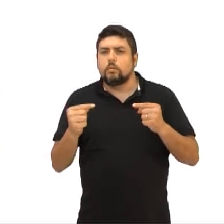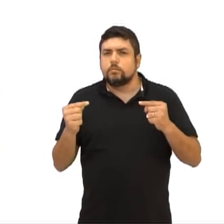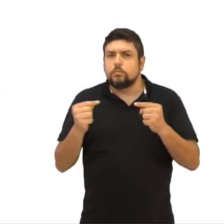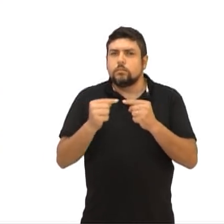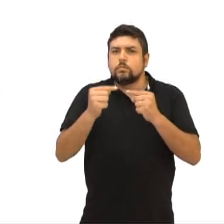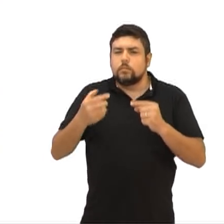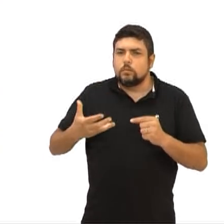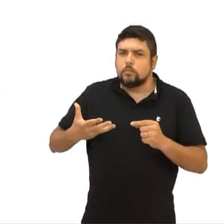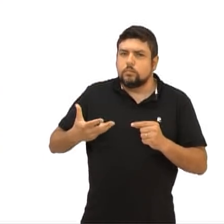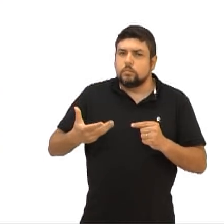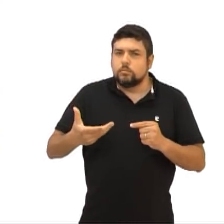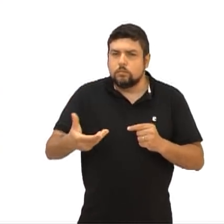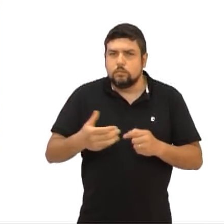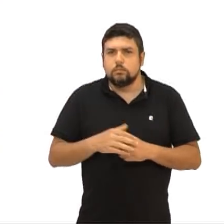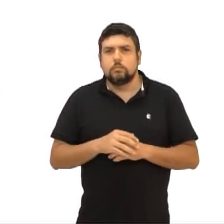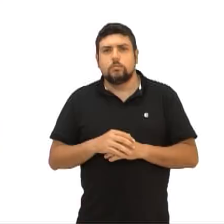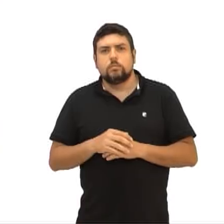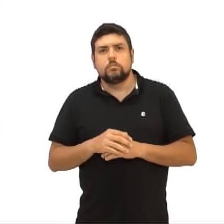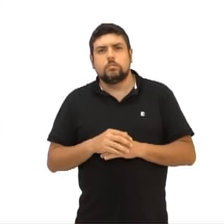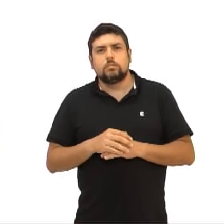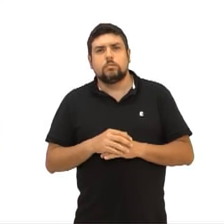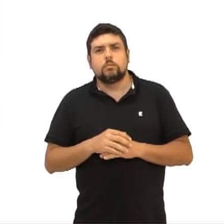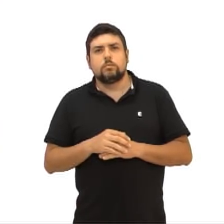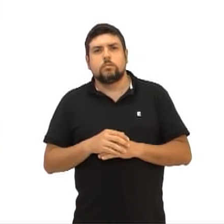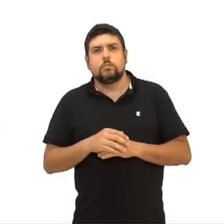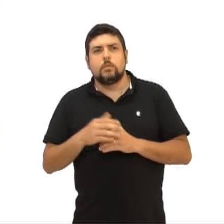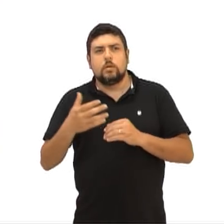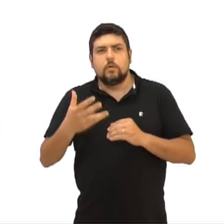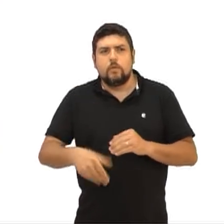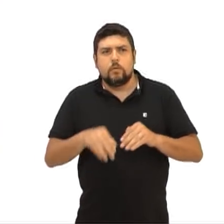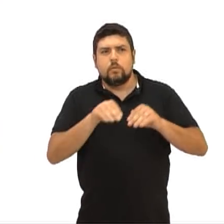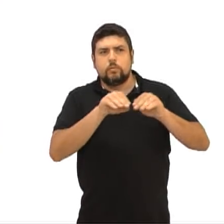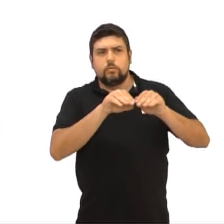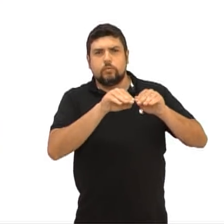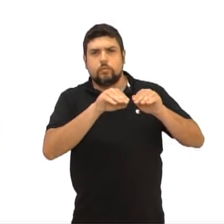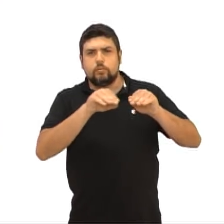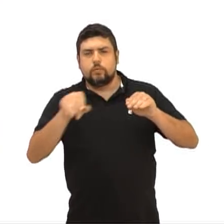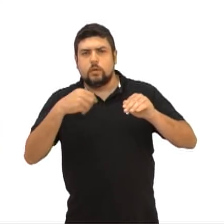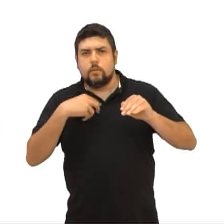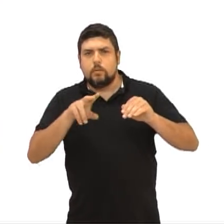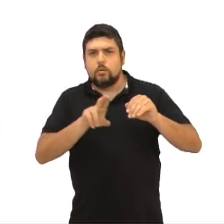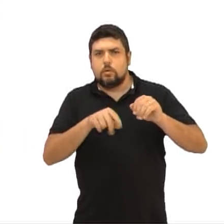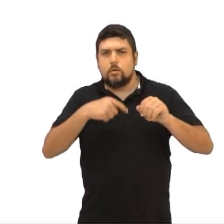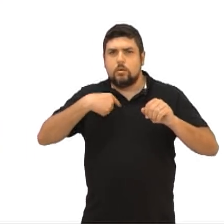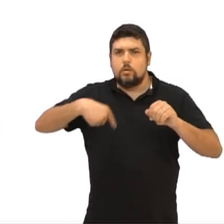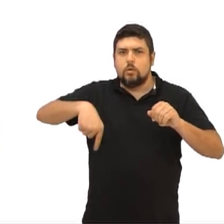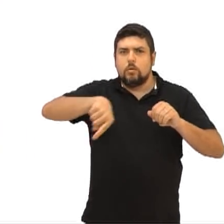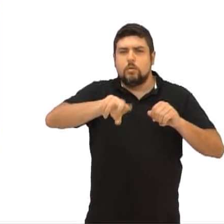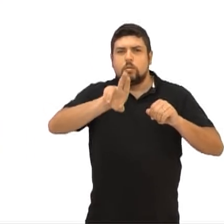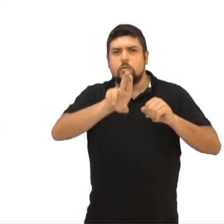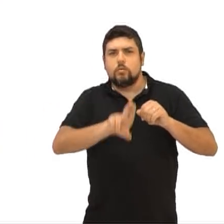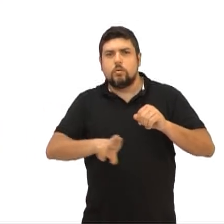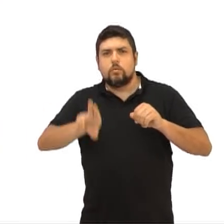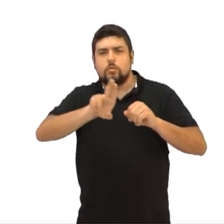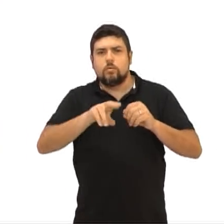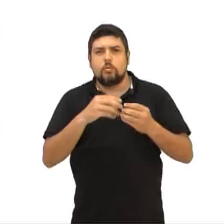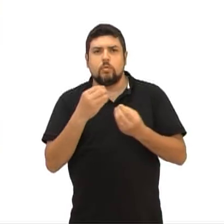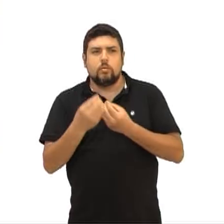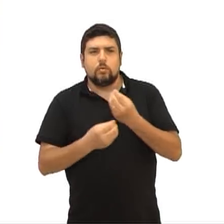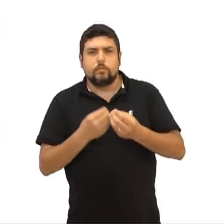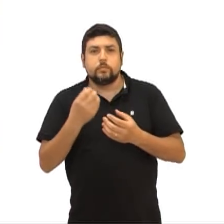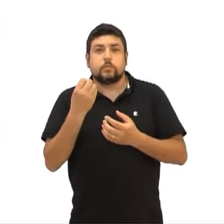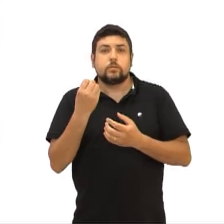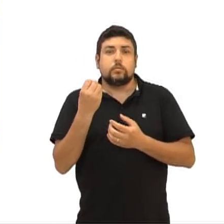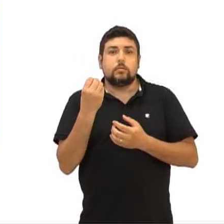A razão que aparece com frequência em nosso cotidiano, suponha em uma viagem de